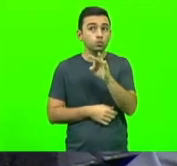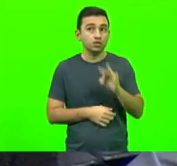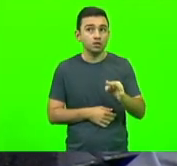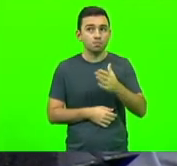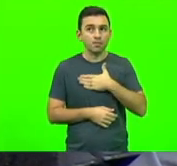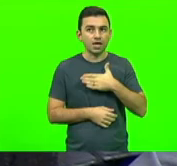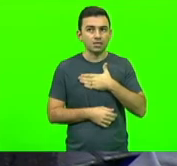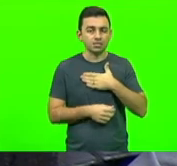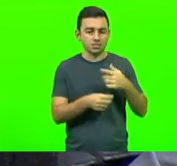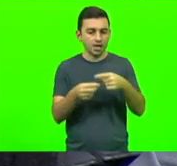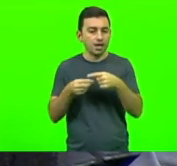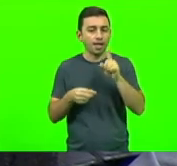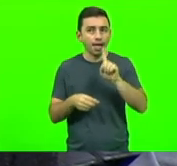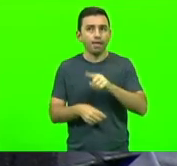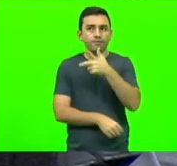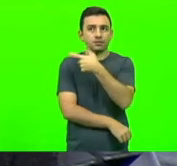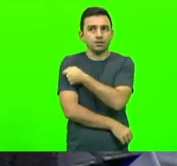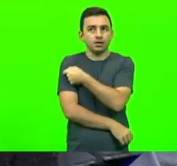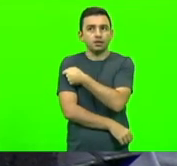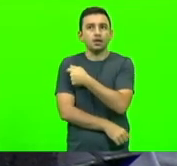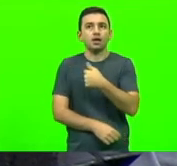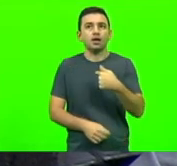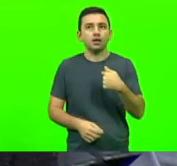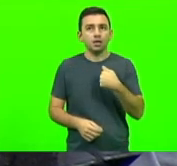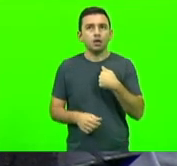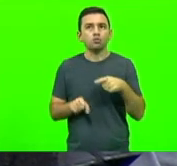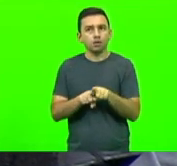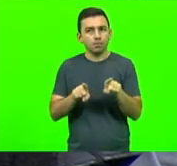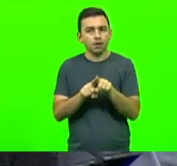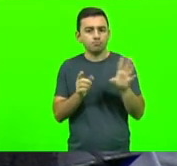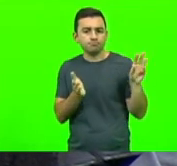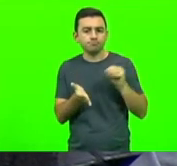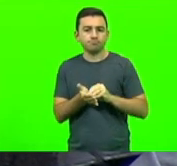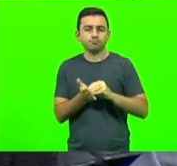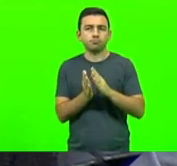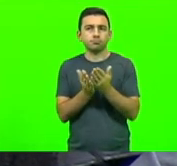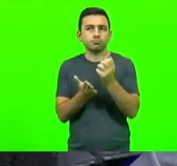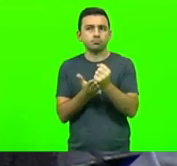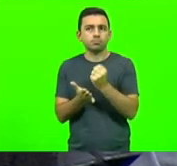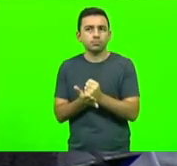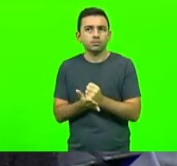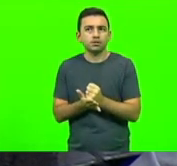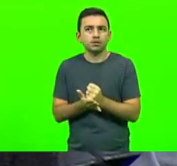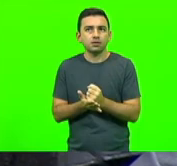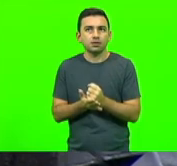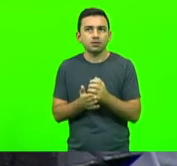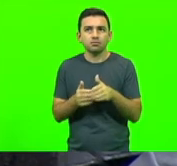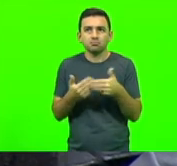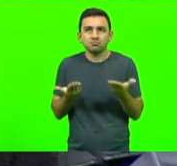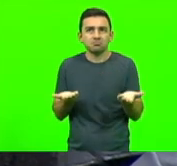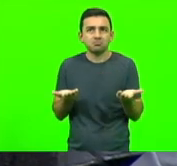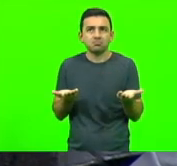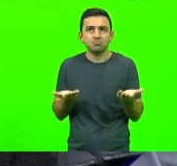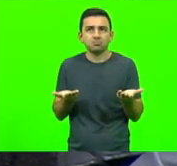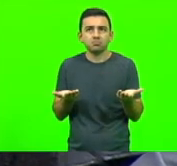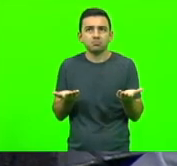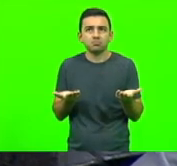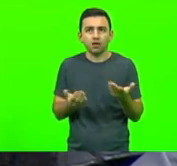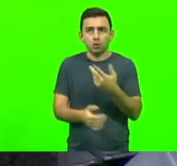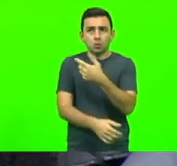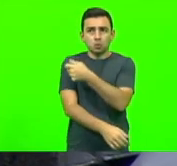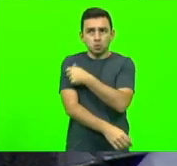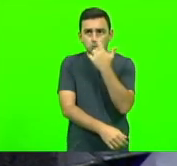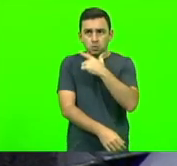munícipes vacinados, mas estou implantando o passaporte. Mas, meu amigo, não é pelo sucesso da vacinação? Não, nós temos